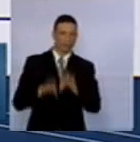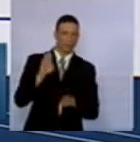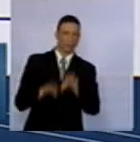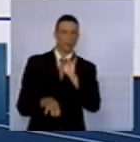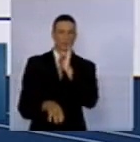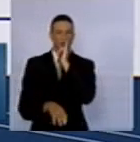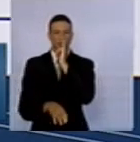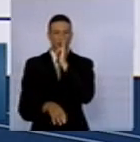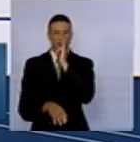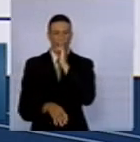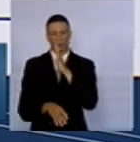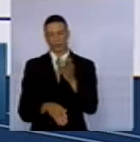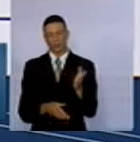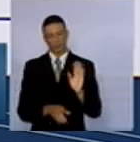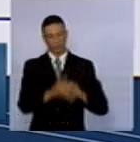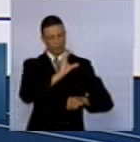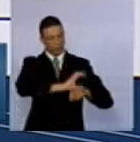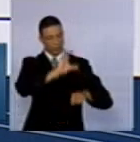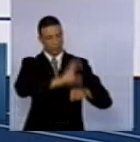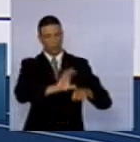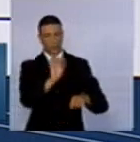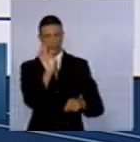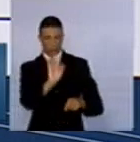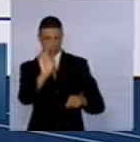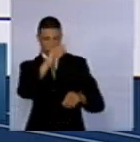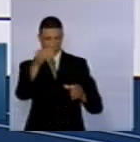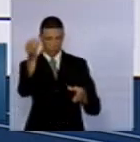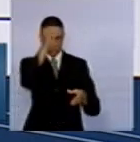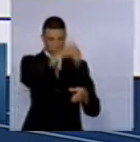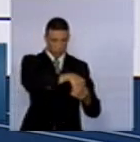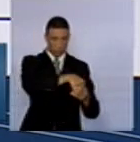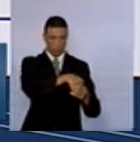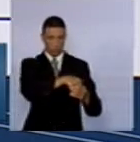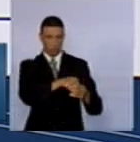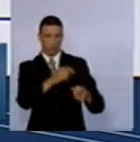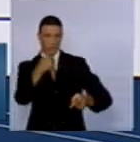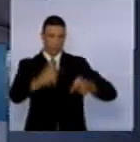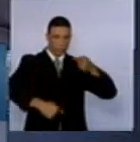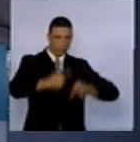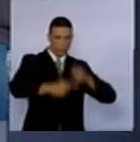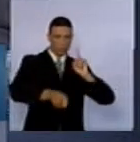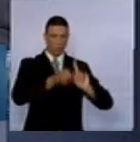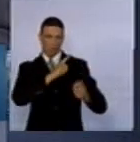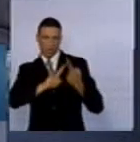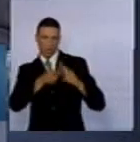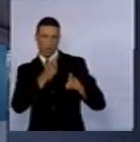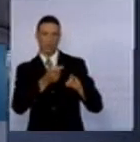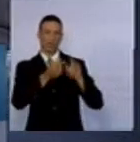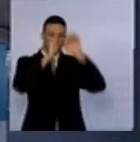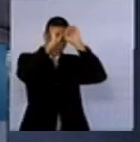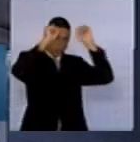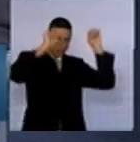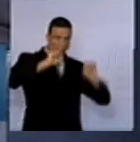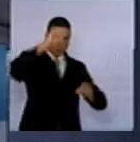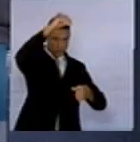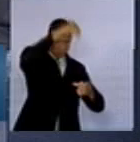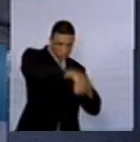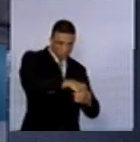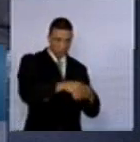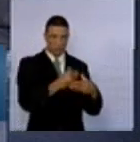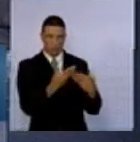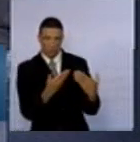daquilo que propugue na Constituição Federal há que se trazer para o próximo debate que é aqui no Supremo Tribunal Federal